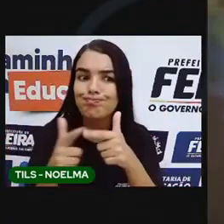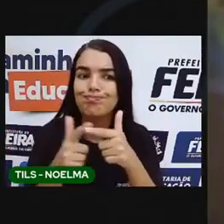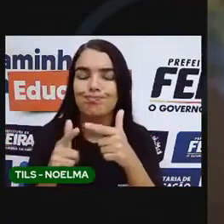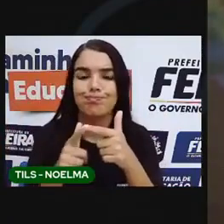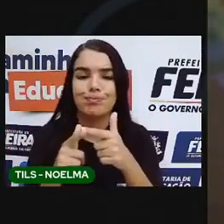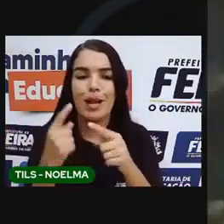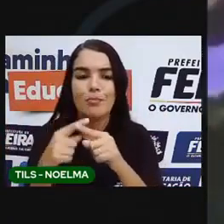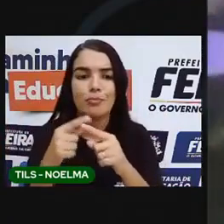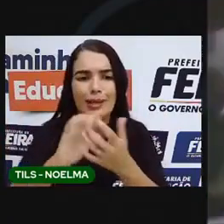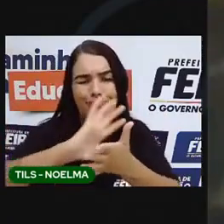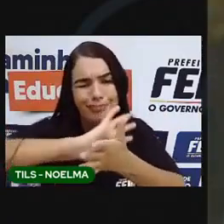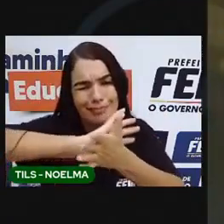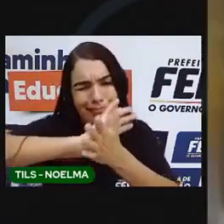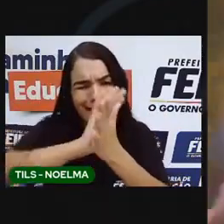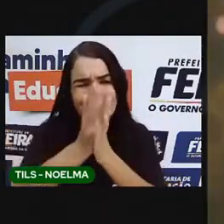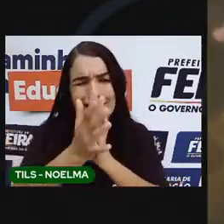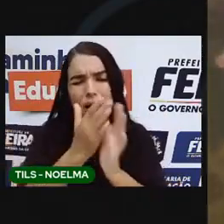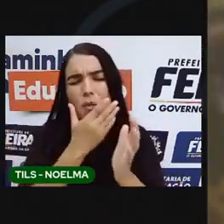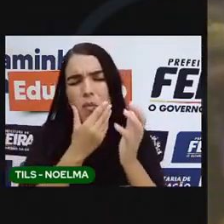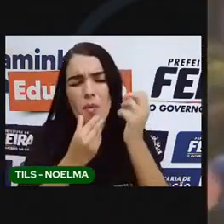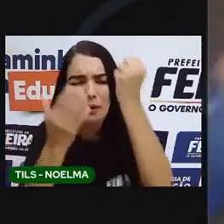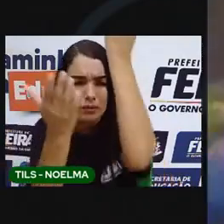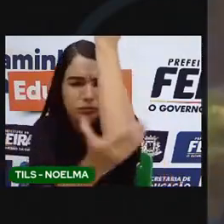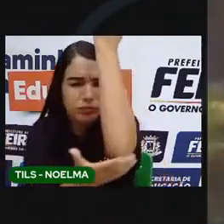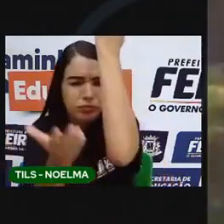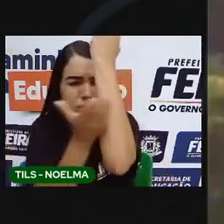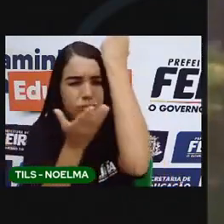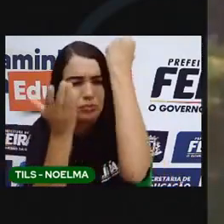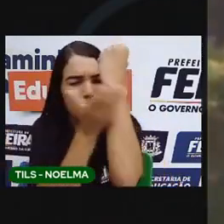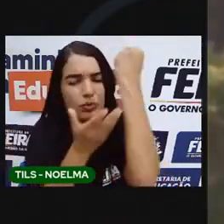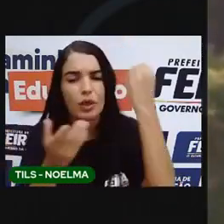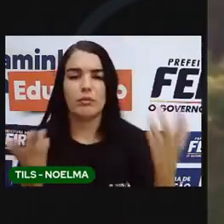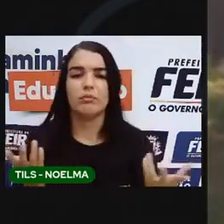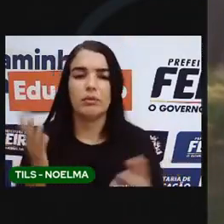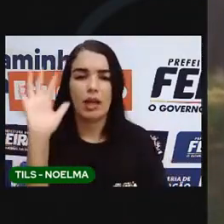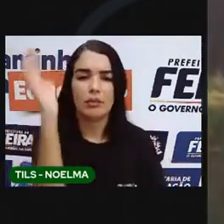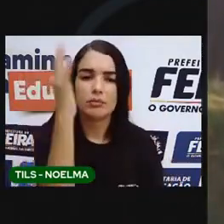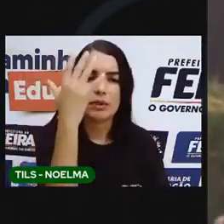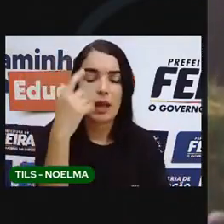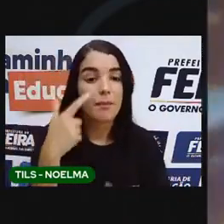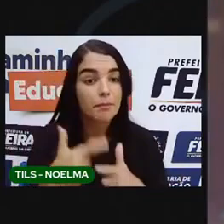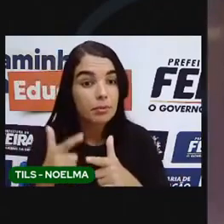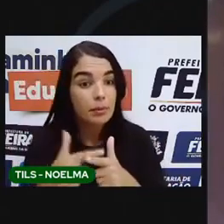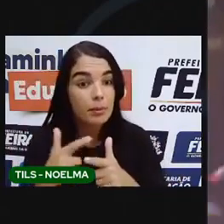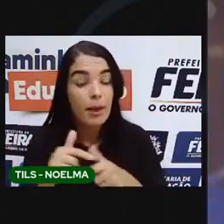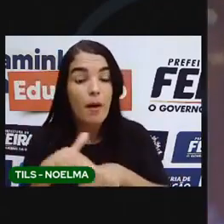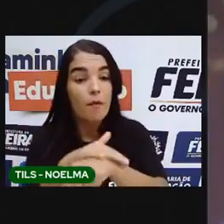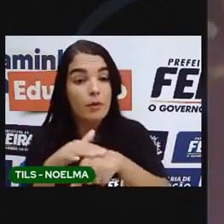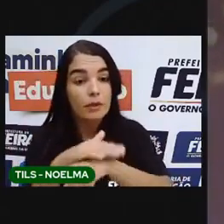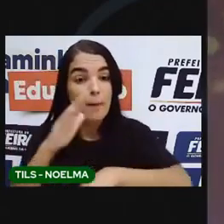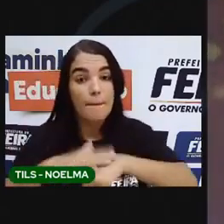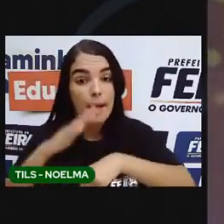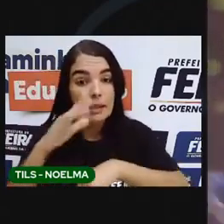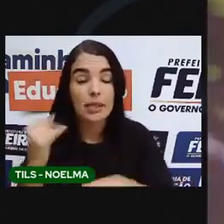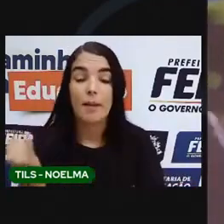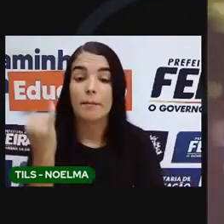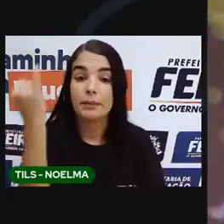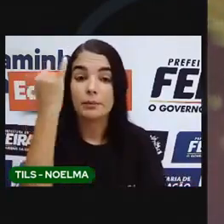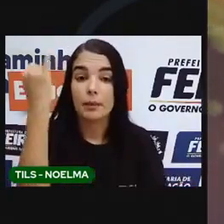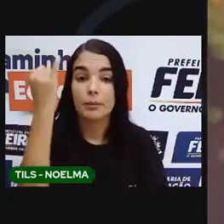destruindo esse bioma tão importante para nós e para o mundo. Um problema que devemos conversar mais e, principalmente, cuidar